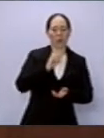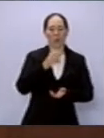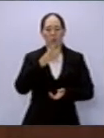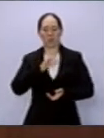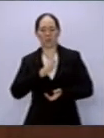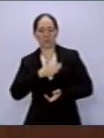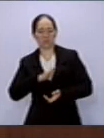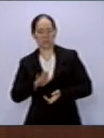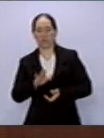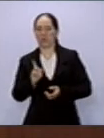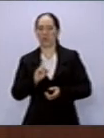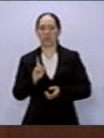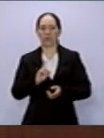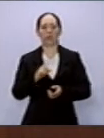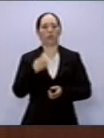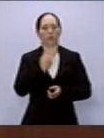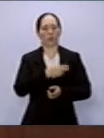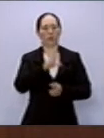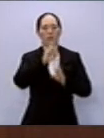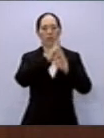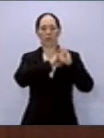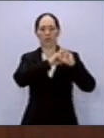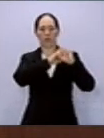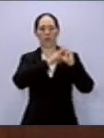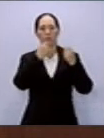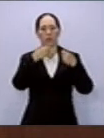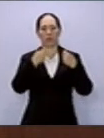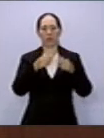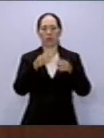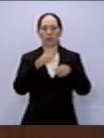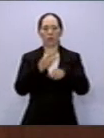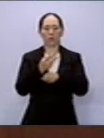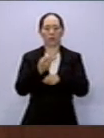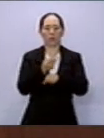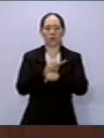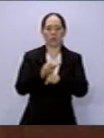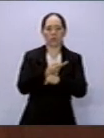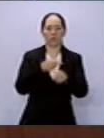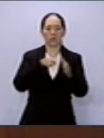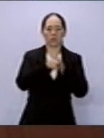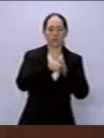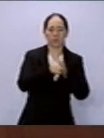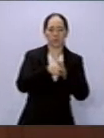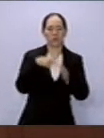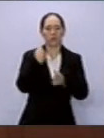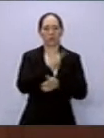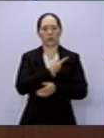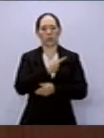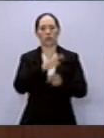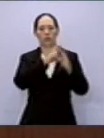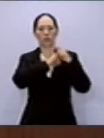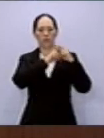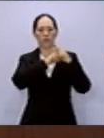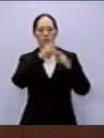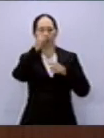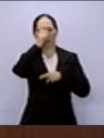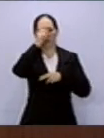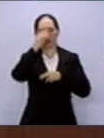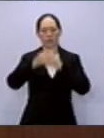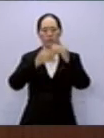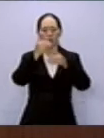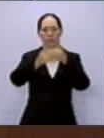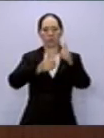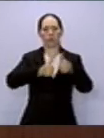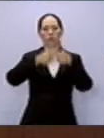responsáveis e devemos buscar a somos responsáveis por dias melhores nesse